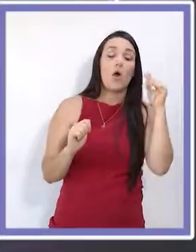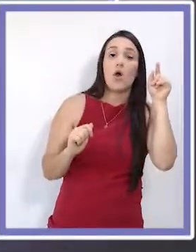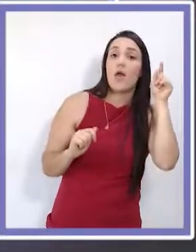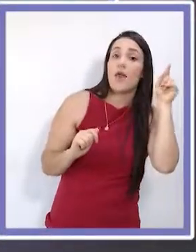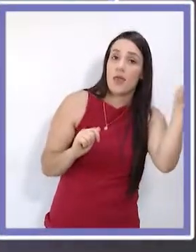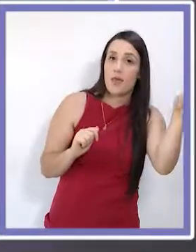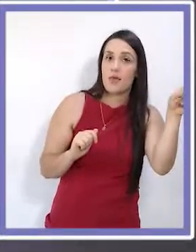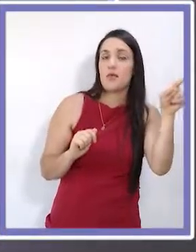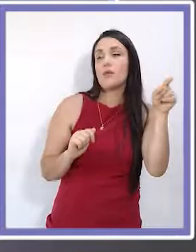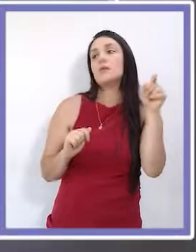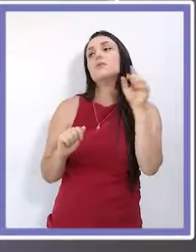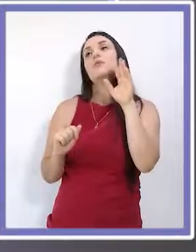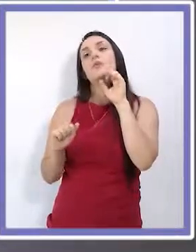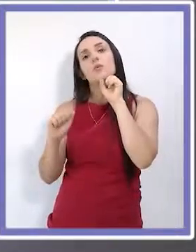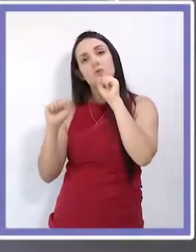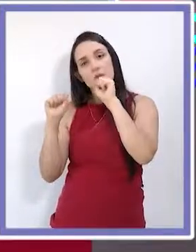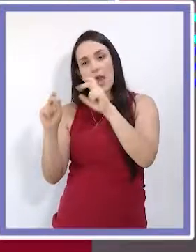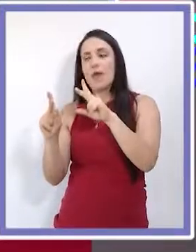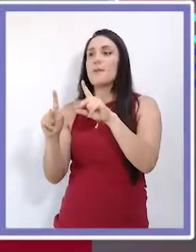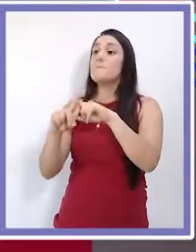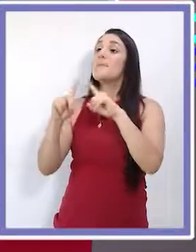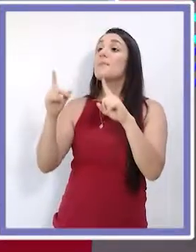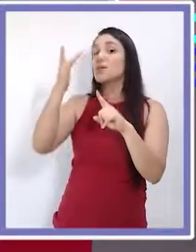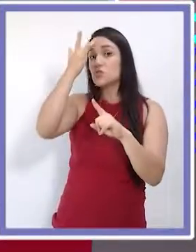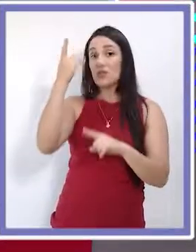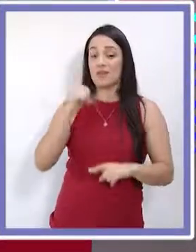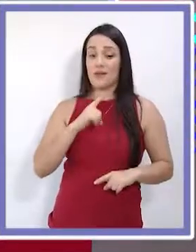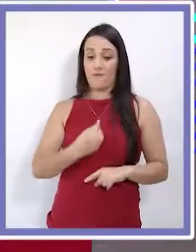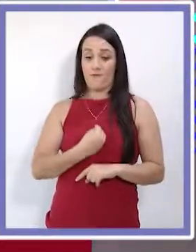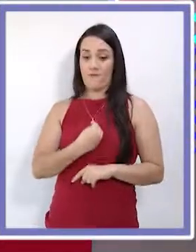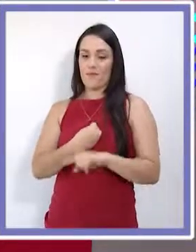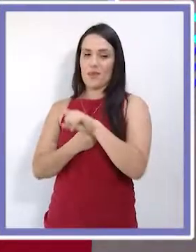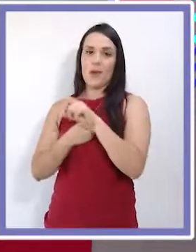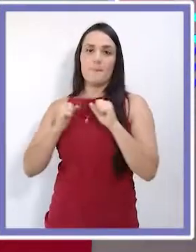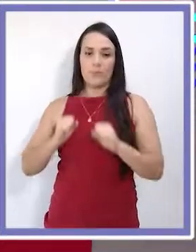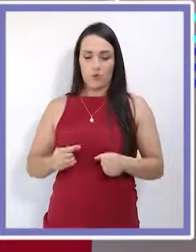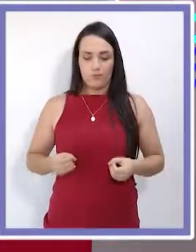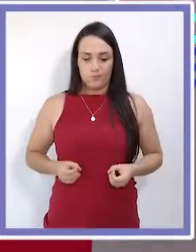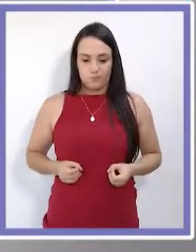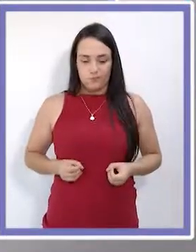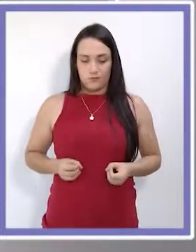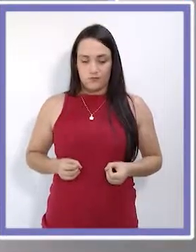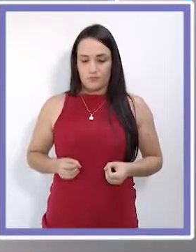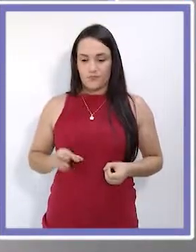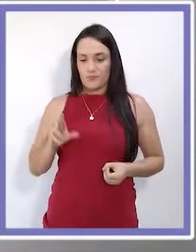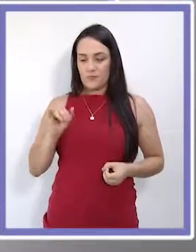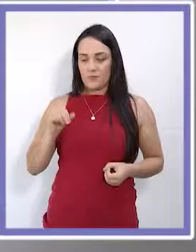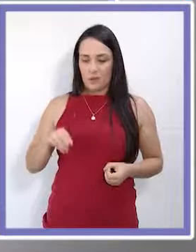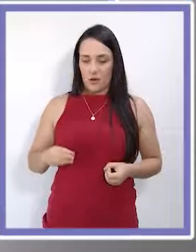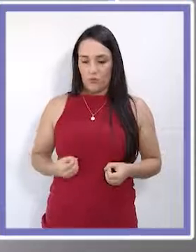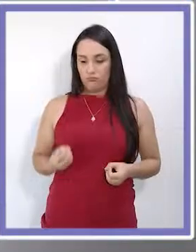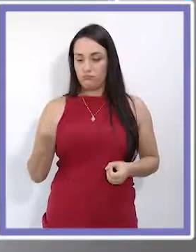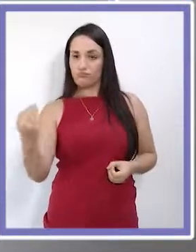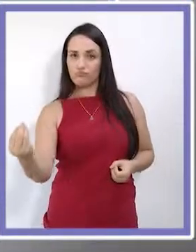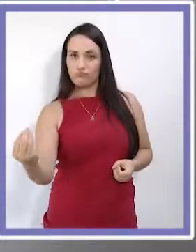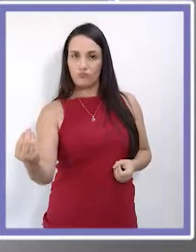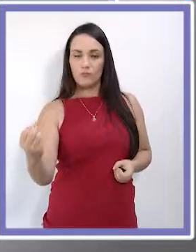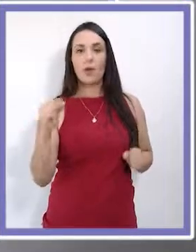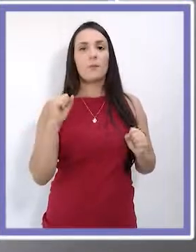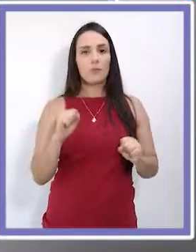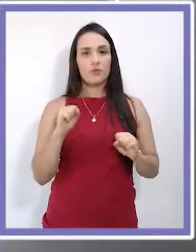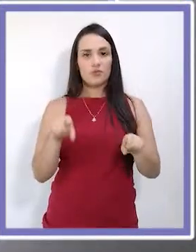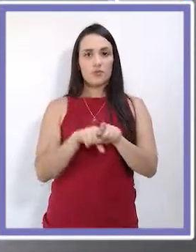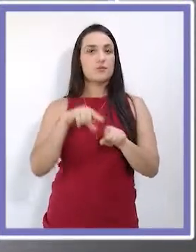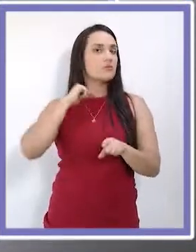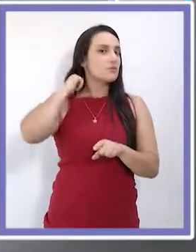pode doar órgãos duplos, no caso o rim, né, pode doar um pulmão, pode doar parte do fígado, pode doar